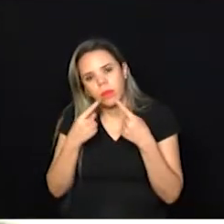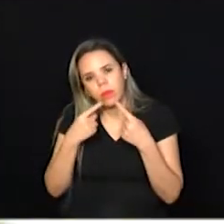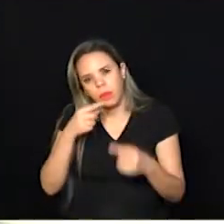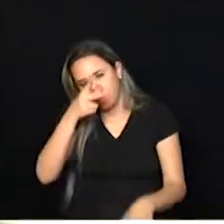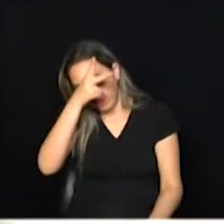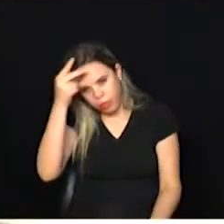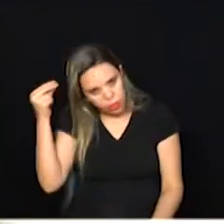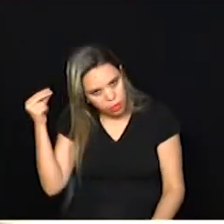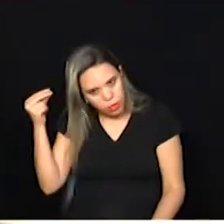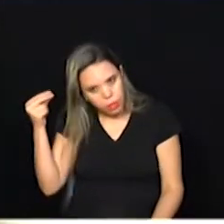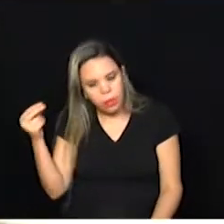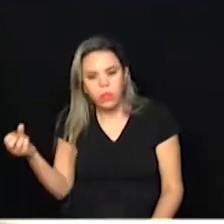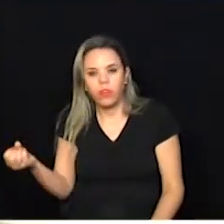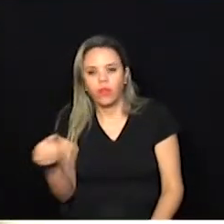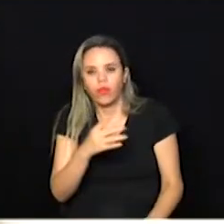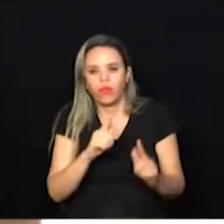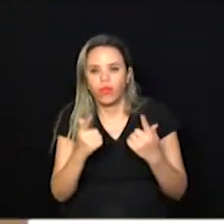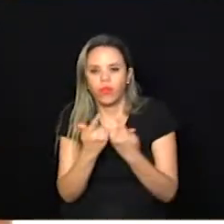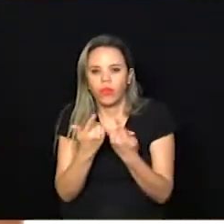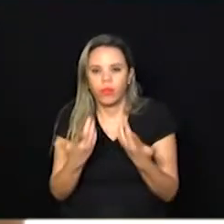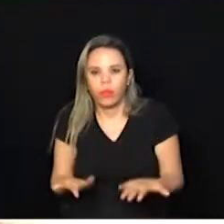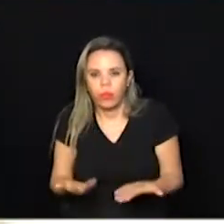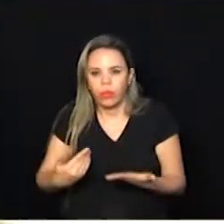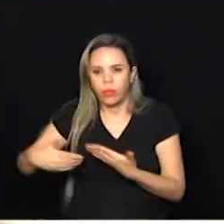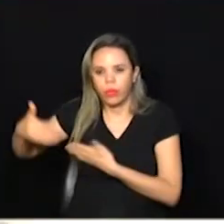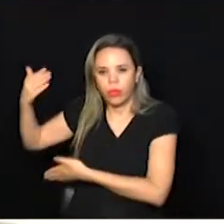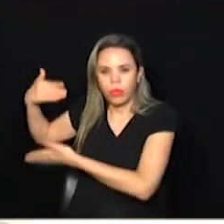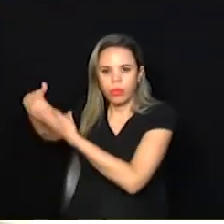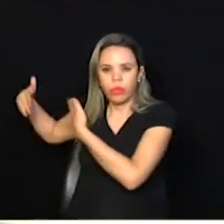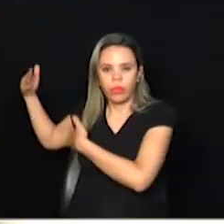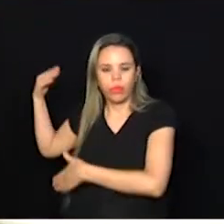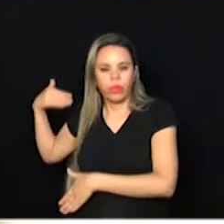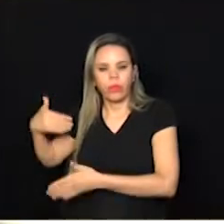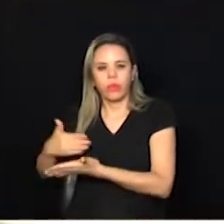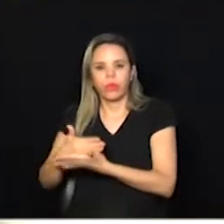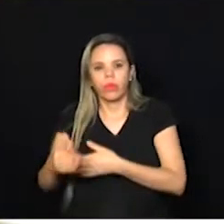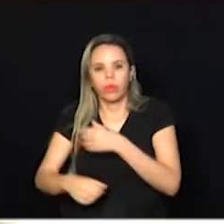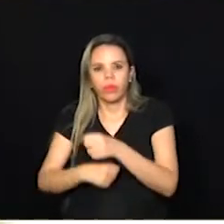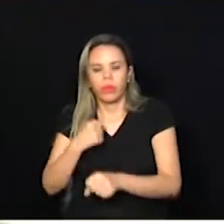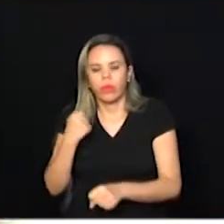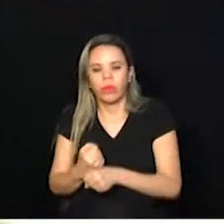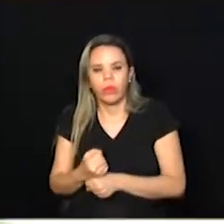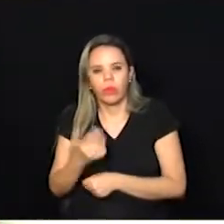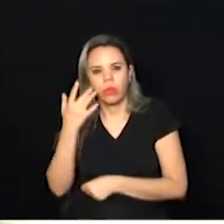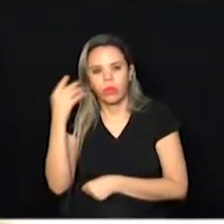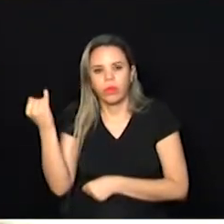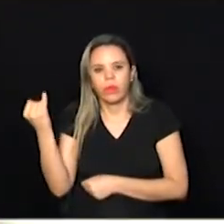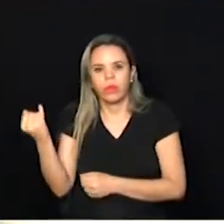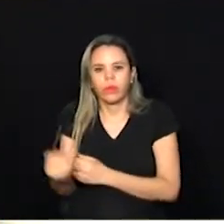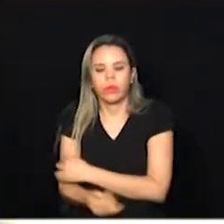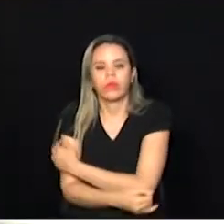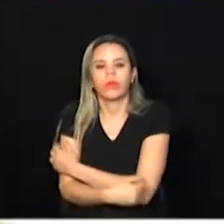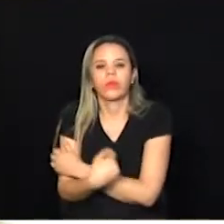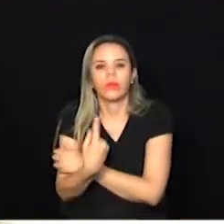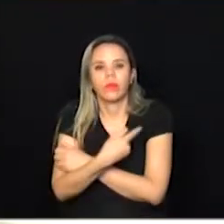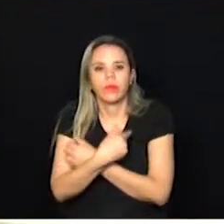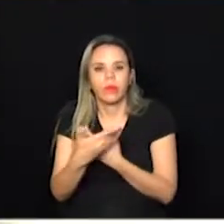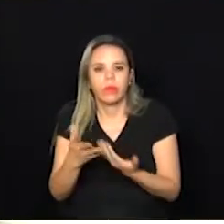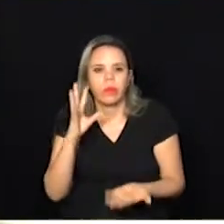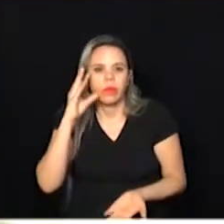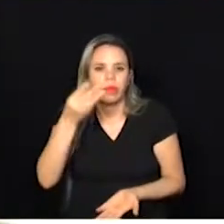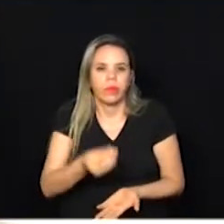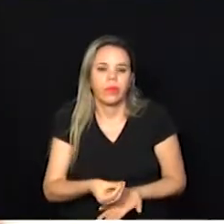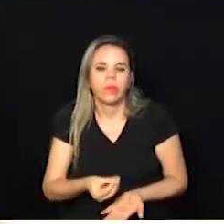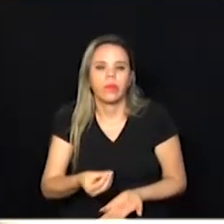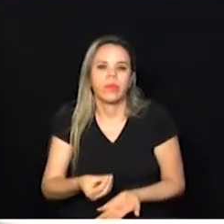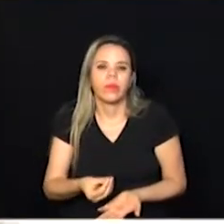Executivo, com a nova gestão, desde do início do ano, então acho que foi importante para a gente entender, né,